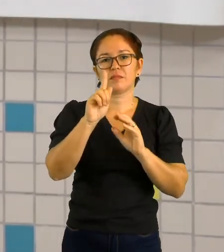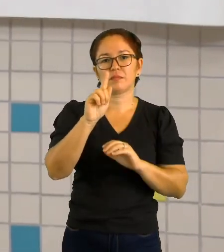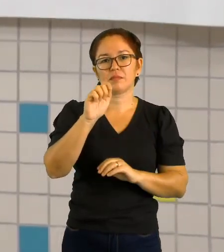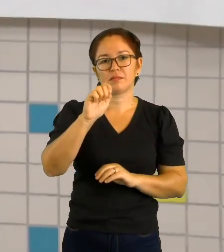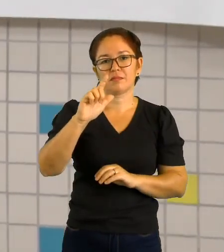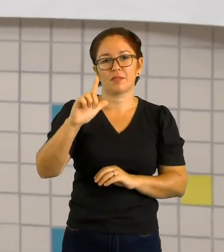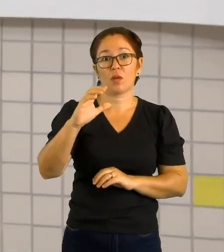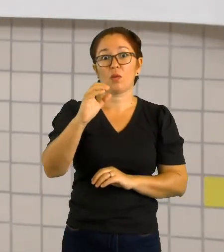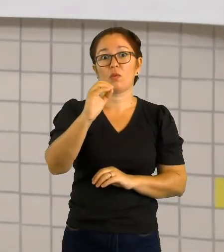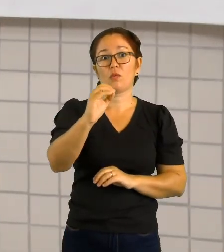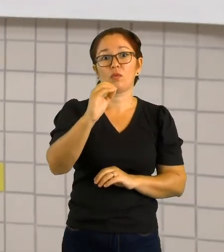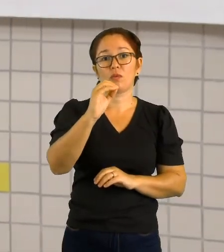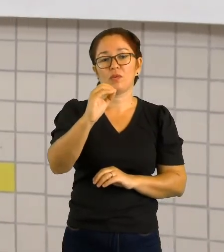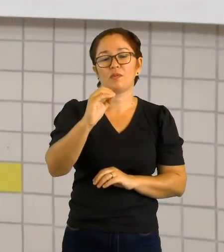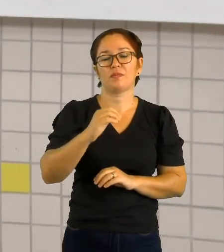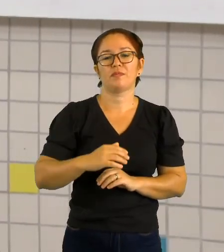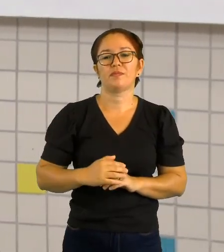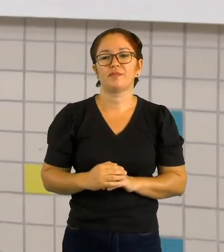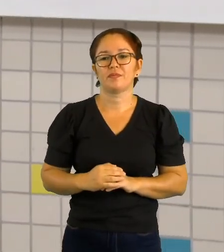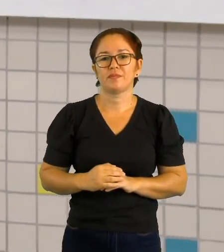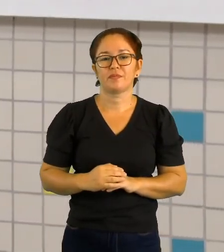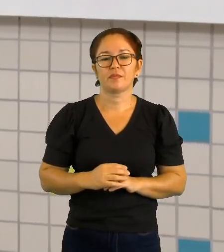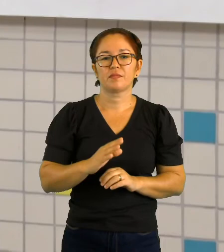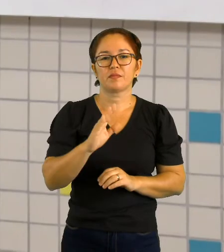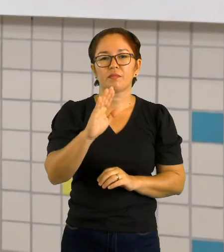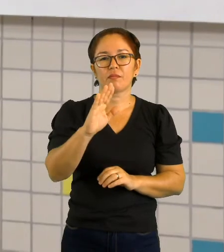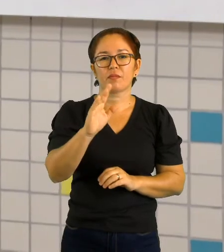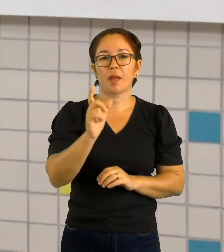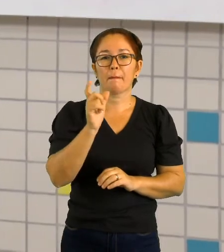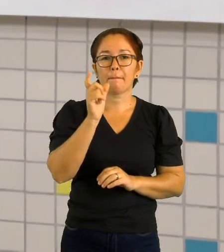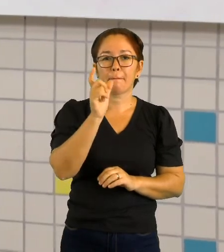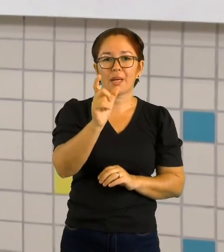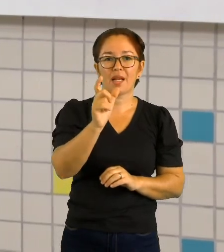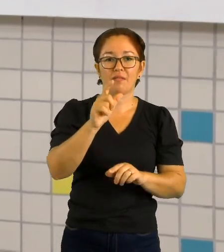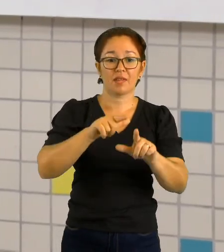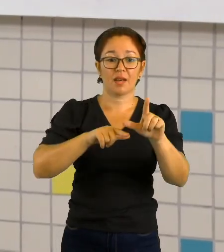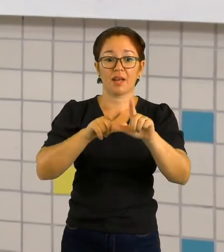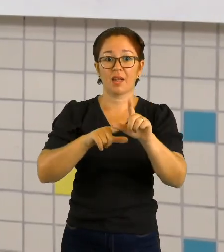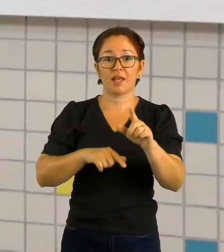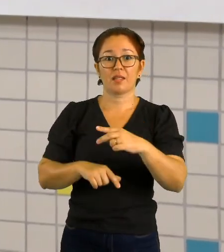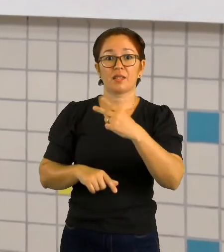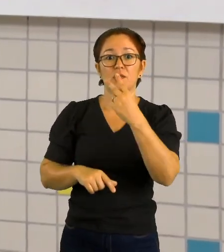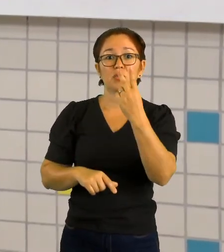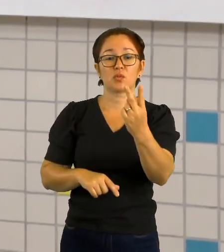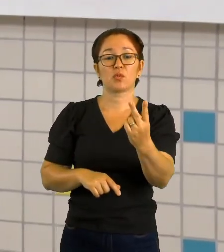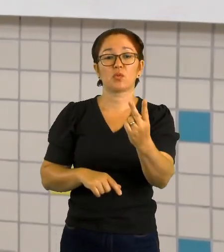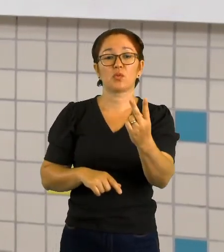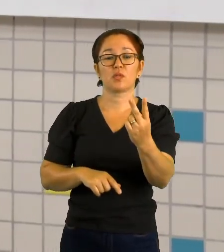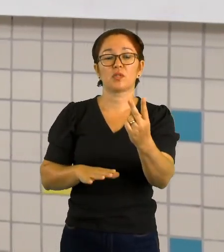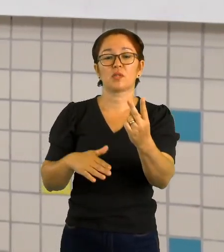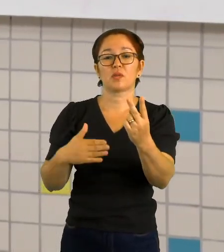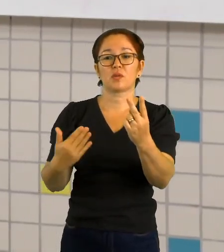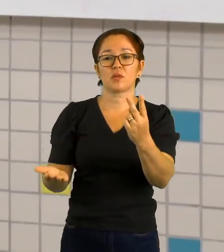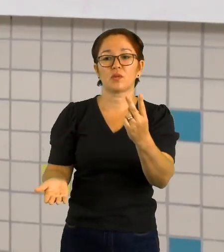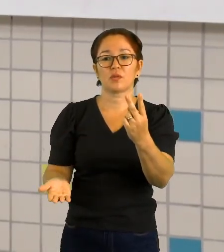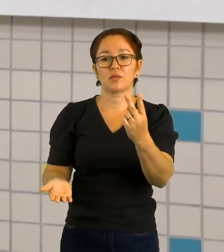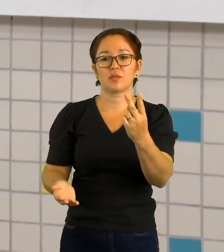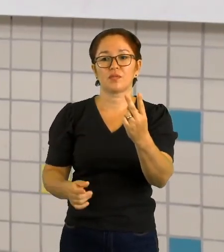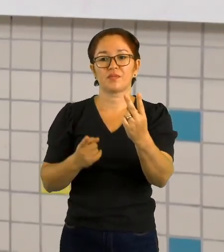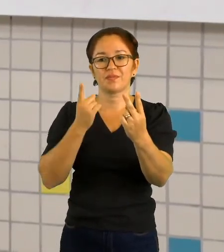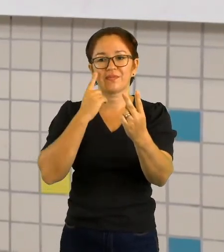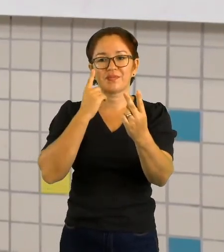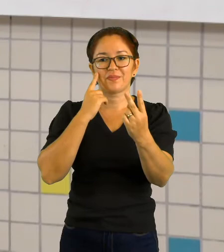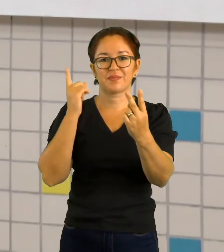Que legal. E uma palavrinha com duas letras aí, qual tem? Qual? Ah, a do. Então tá,